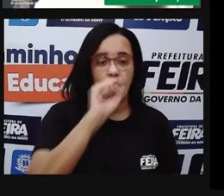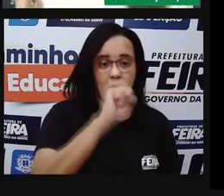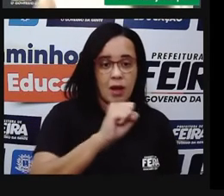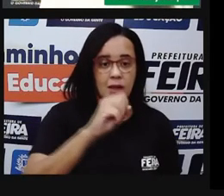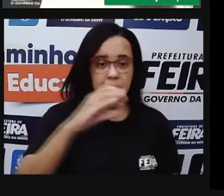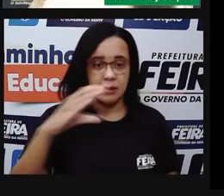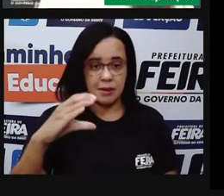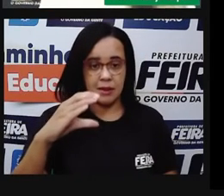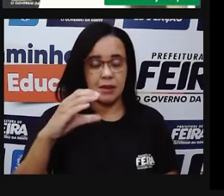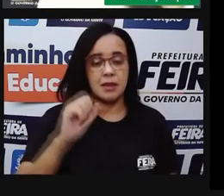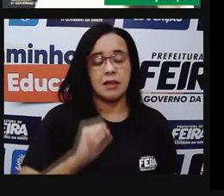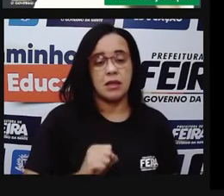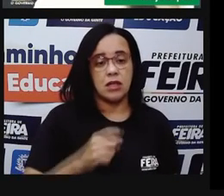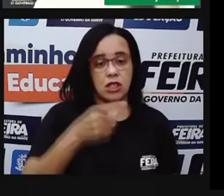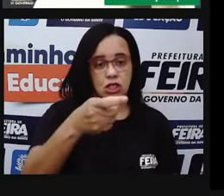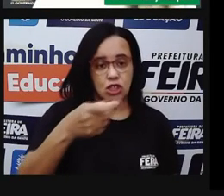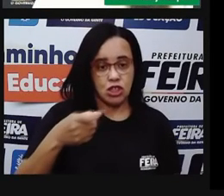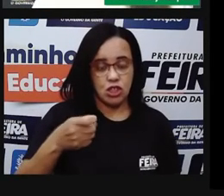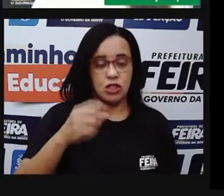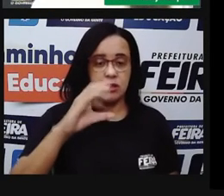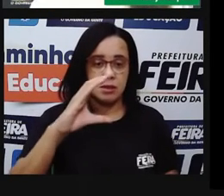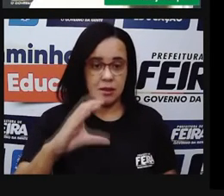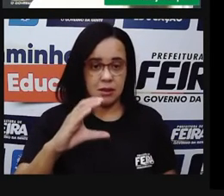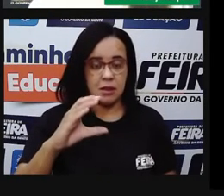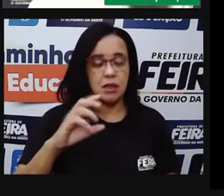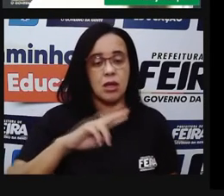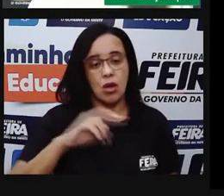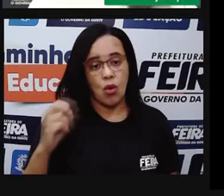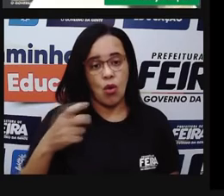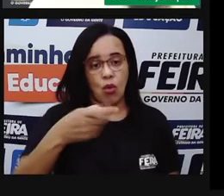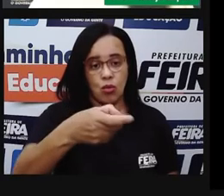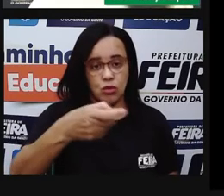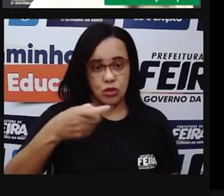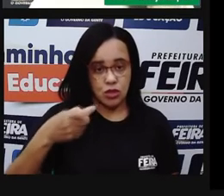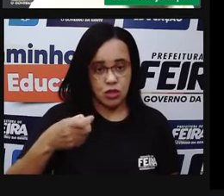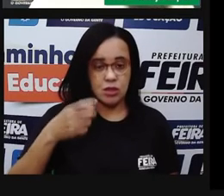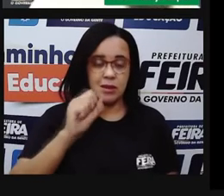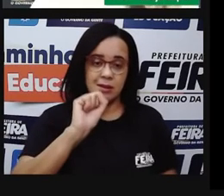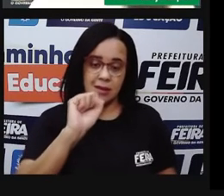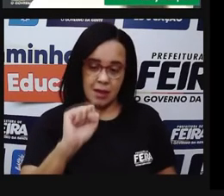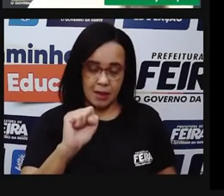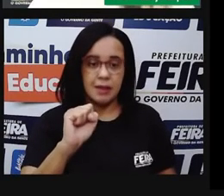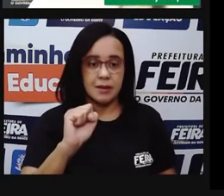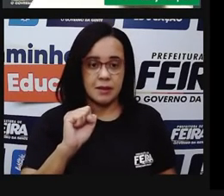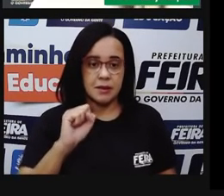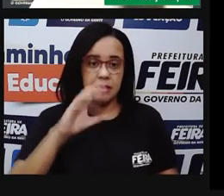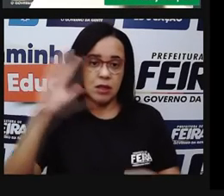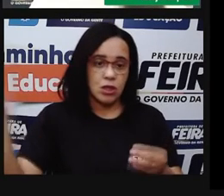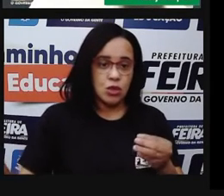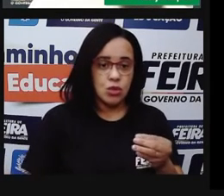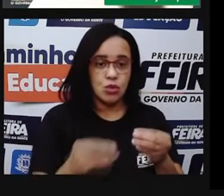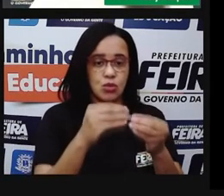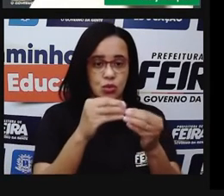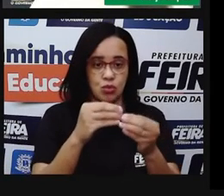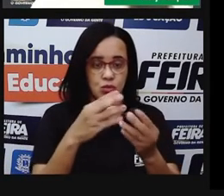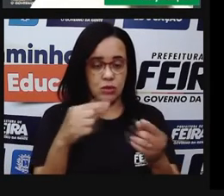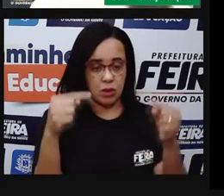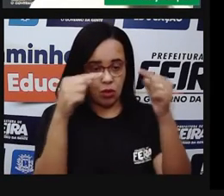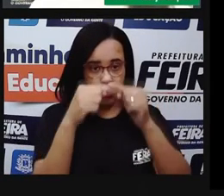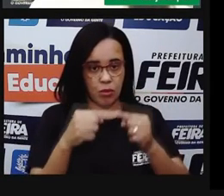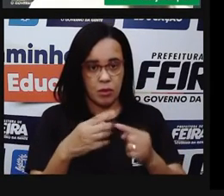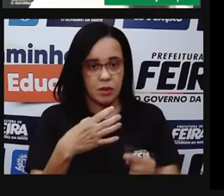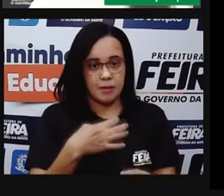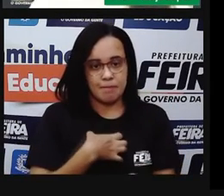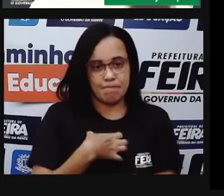XC e XS. Então, são letras que juntas formam o mesmo fonema, o mesmo